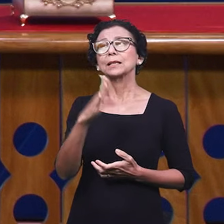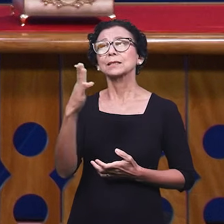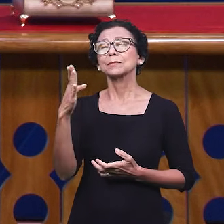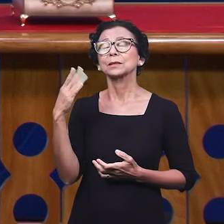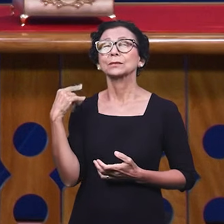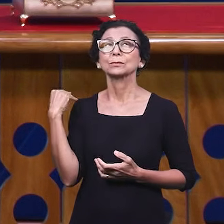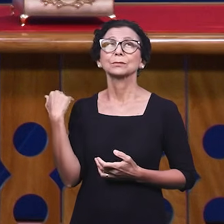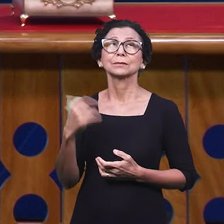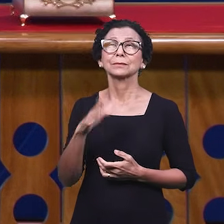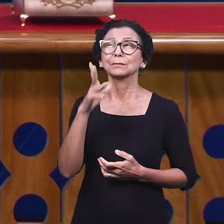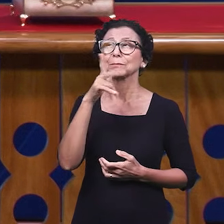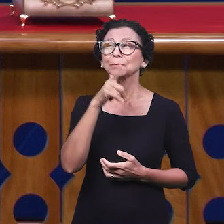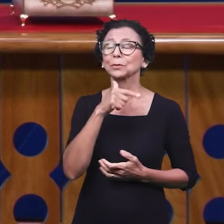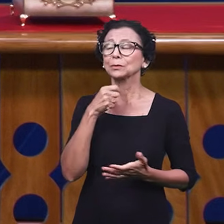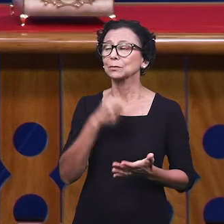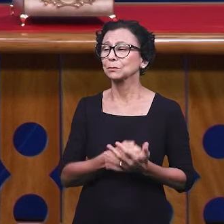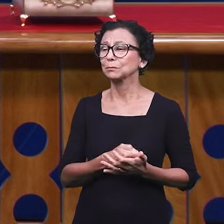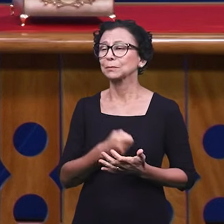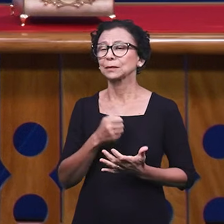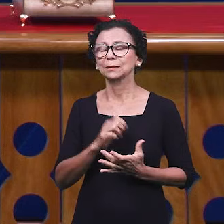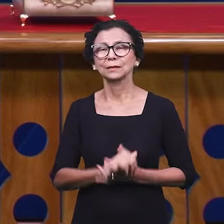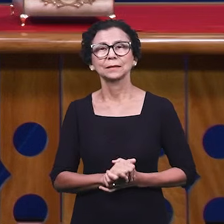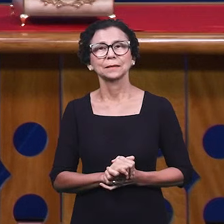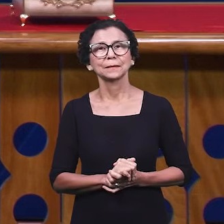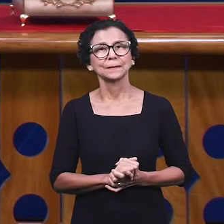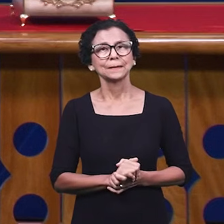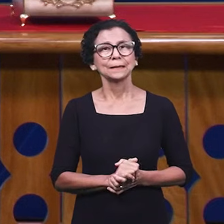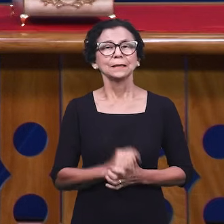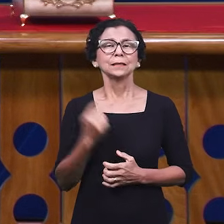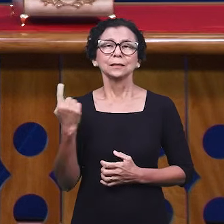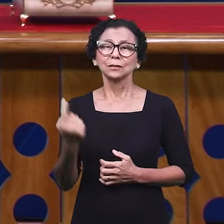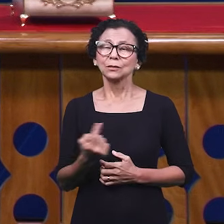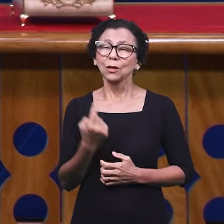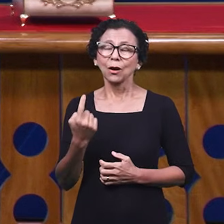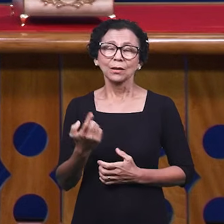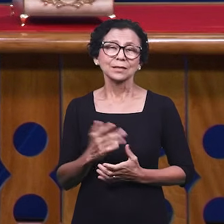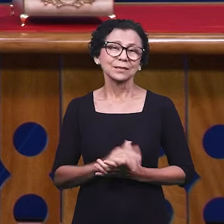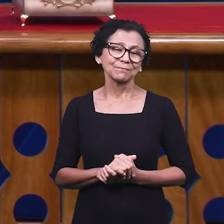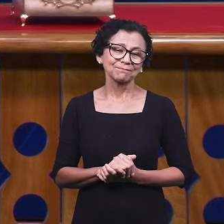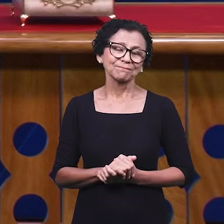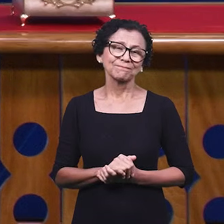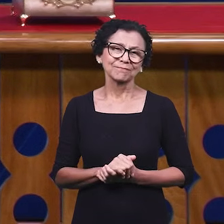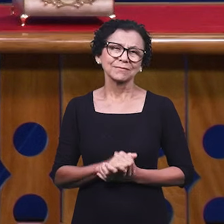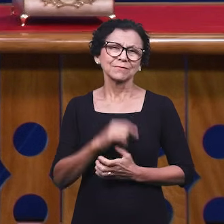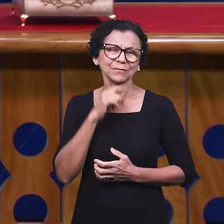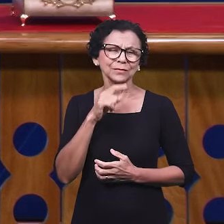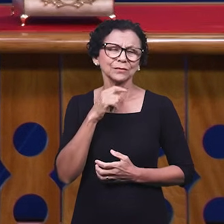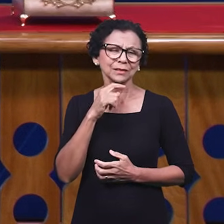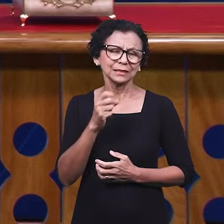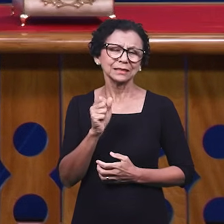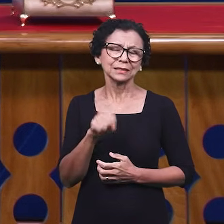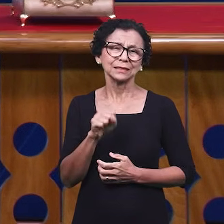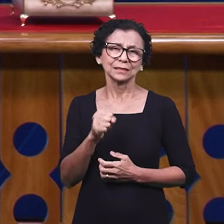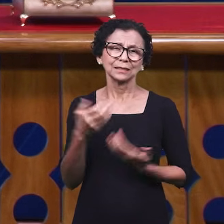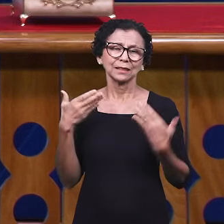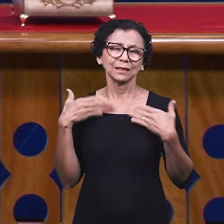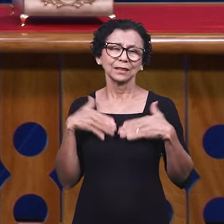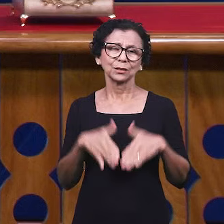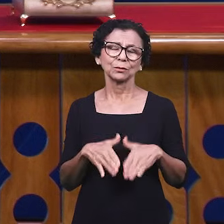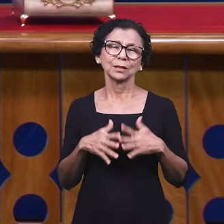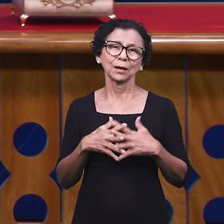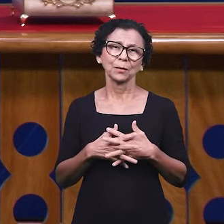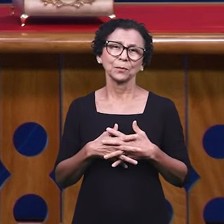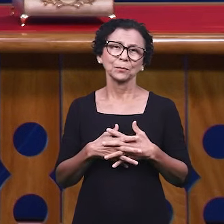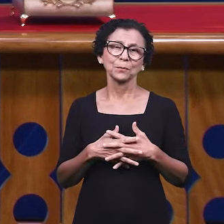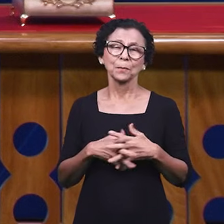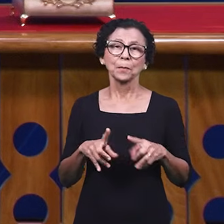vez mais longe de se cumprir, né? Nós receamos. Às vezes entra a dúvida. É natural, mas olha, você não está sozinho, não. O